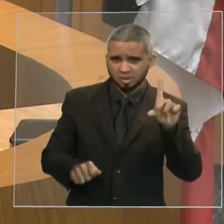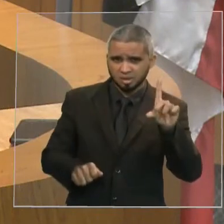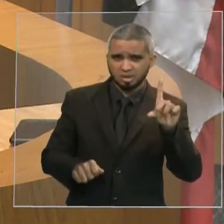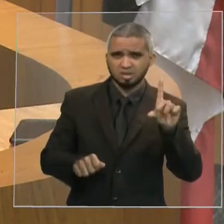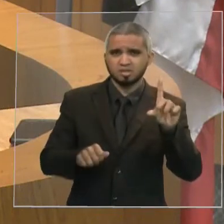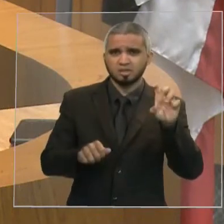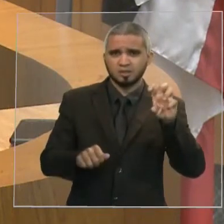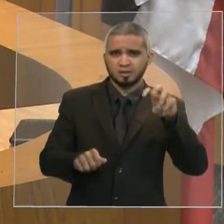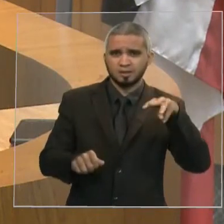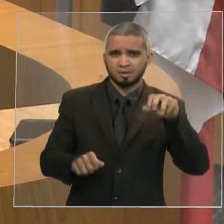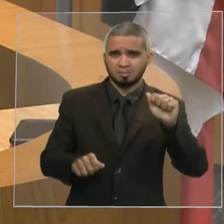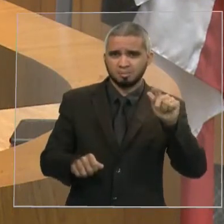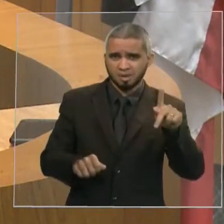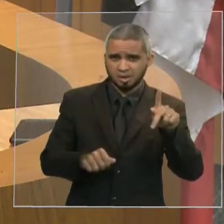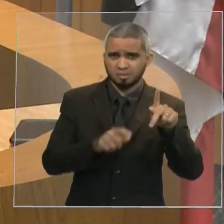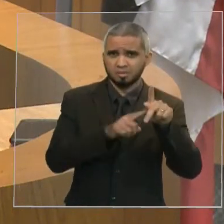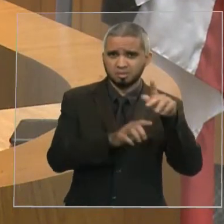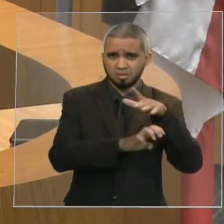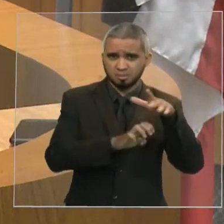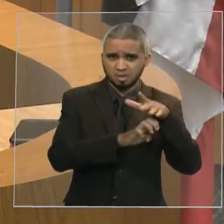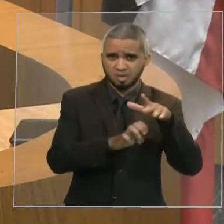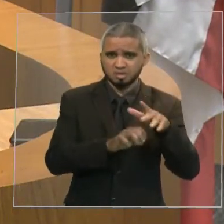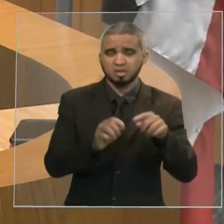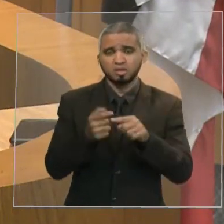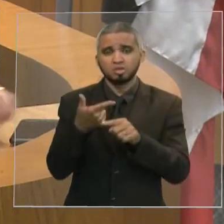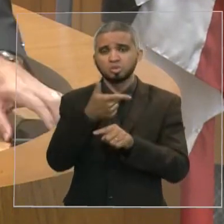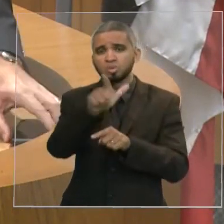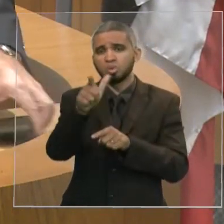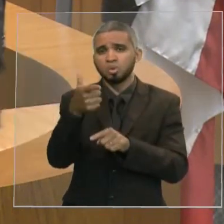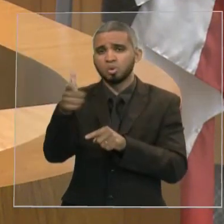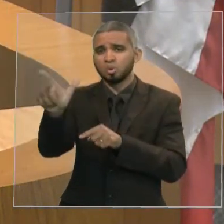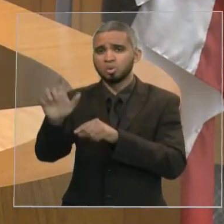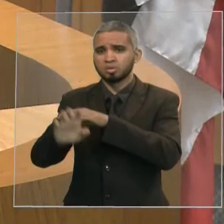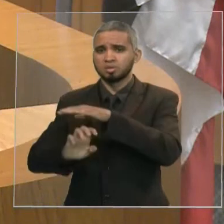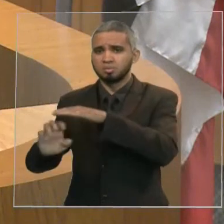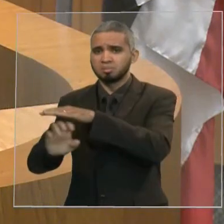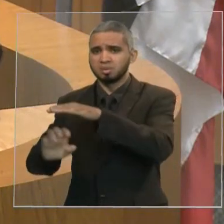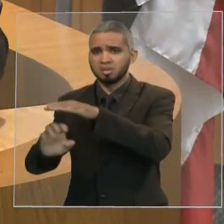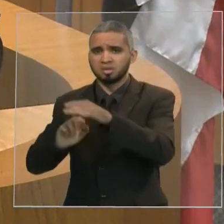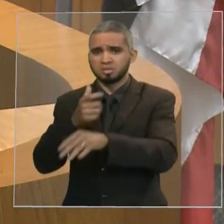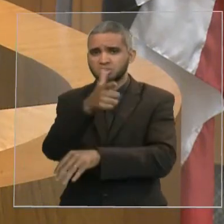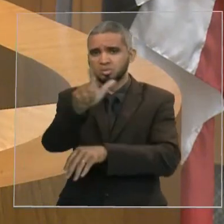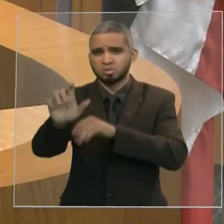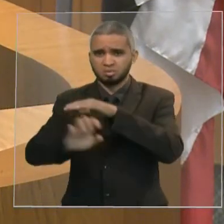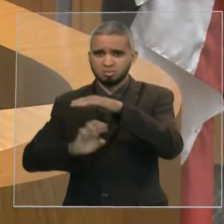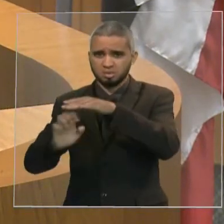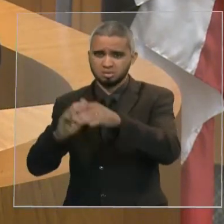trabalhando, mas, sem dúvida nenhuma, buscando a harmonia